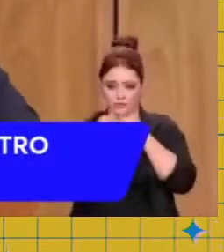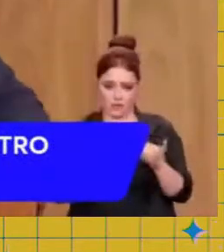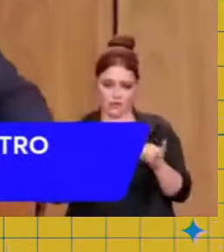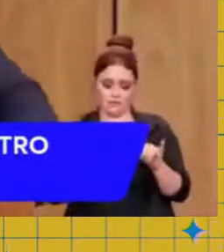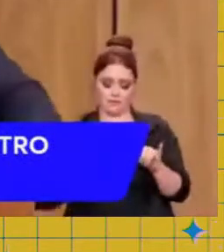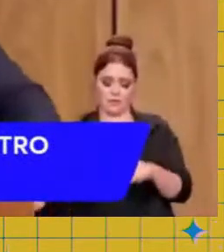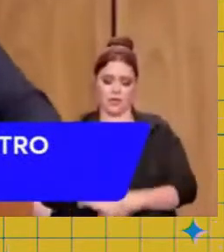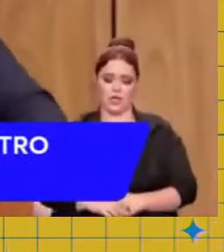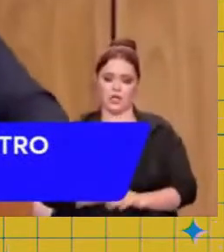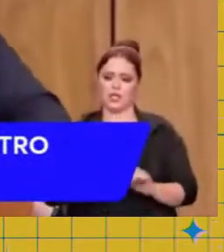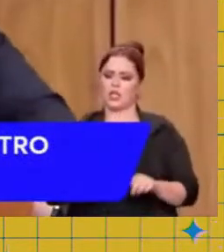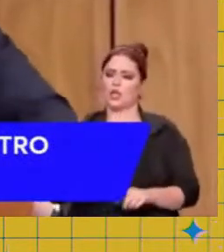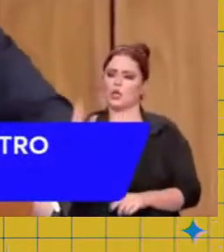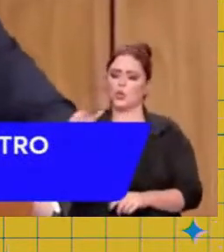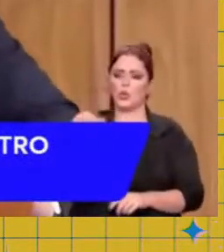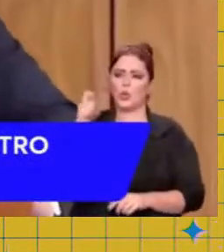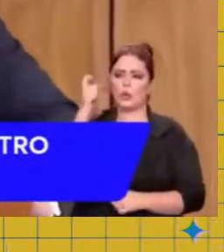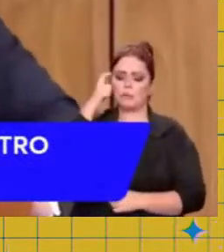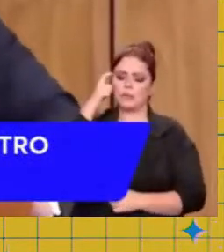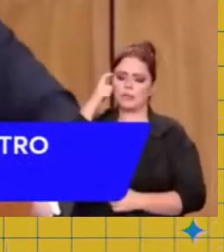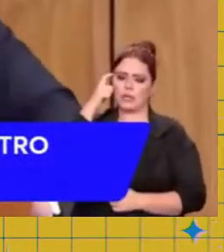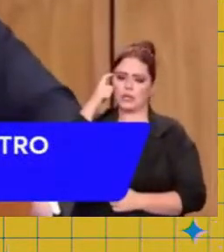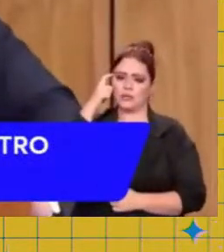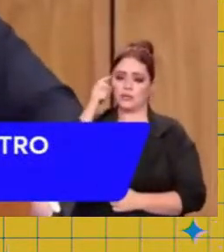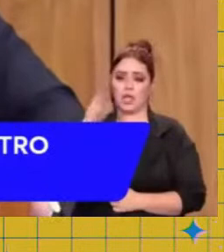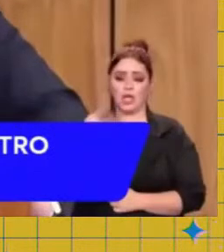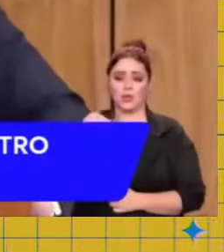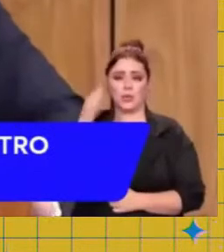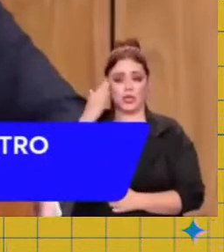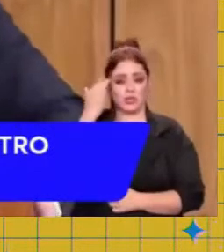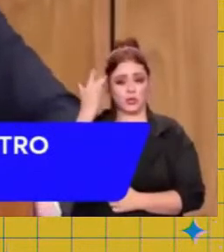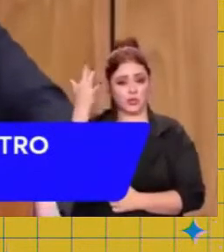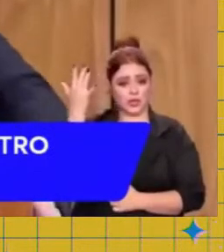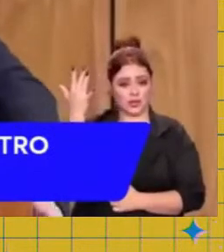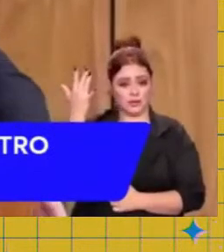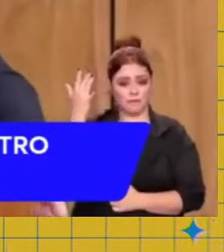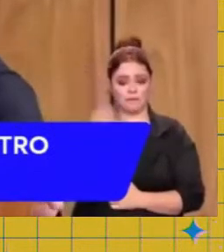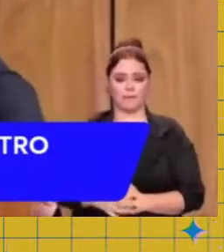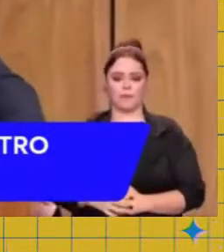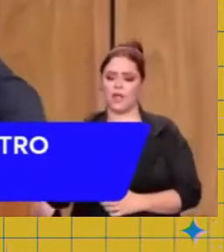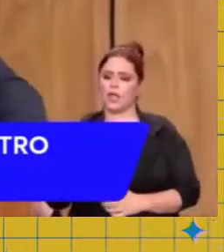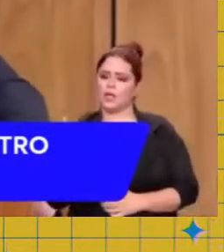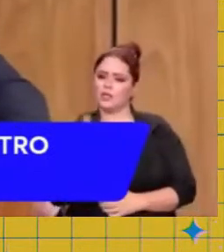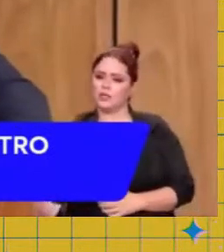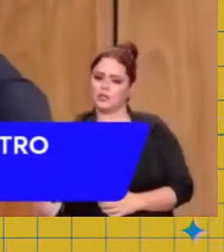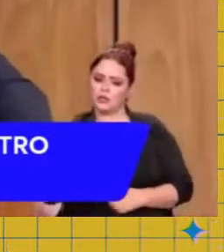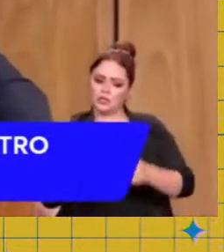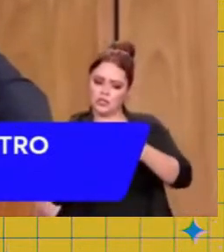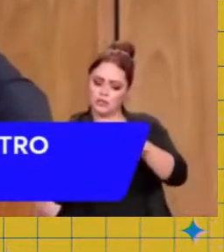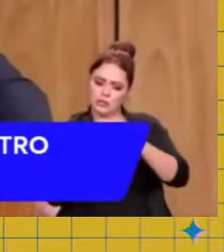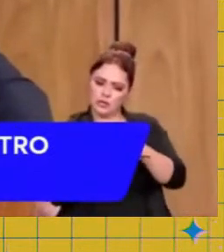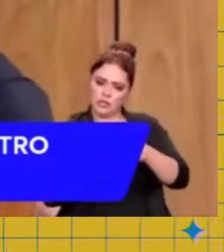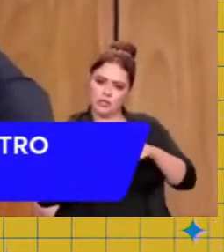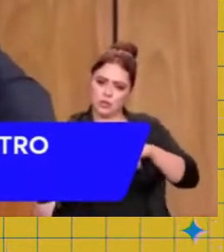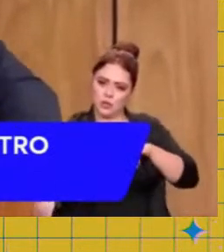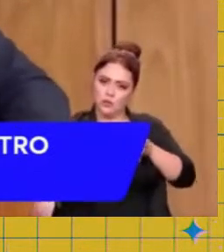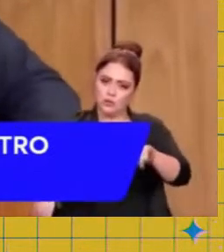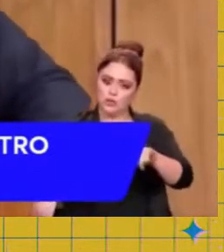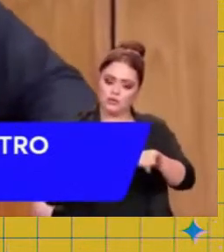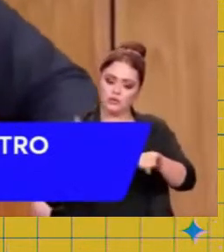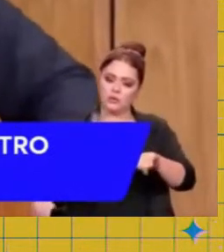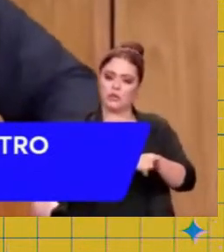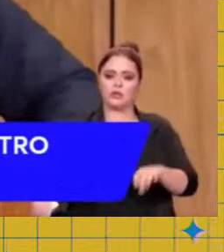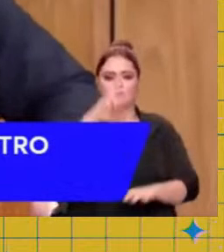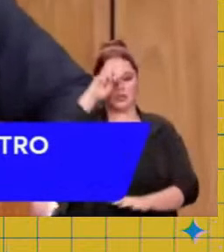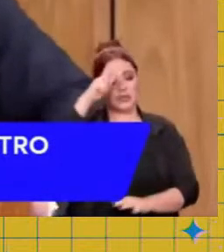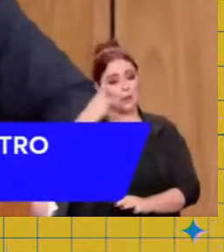que nunca pensei e nunca sonhei que a gente Estabeleça comércio na